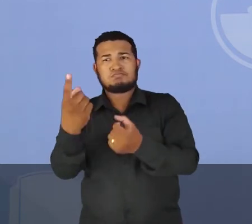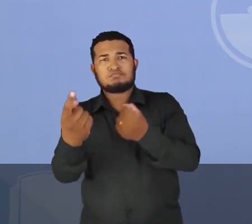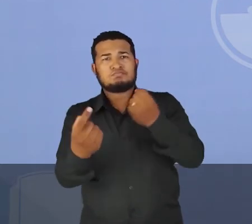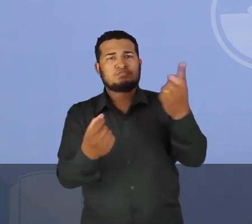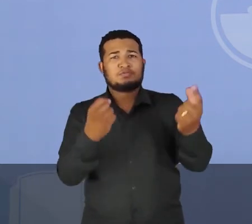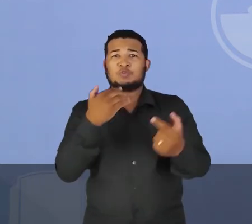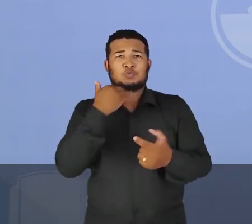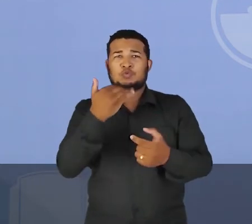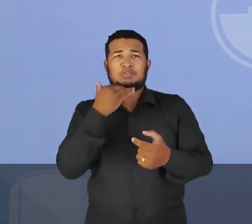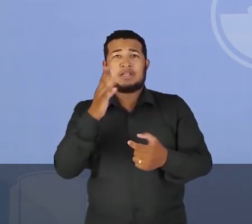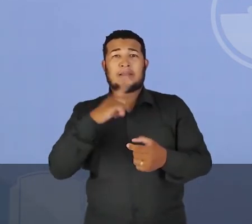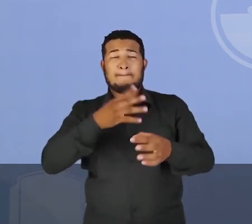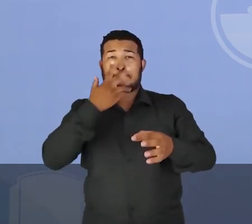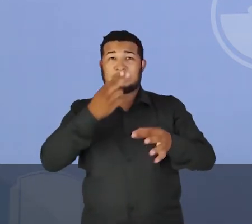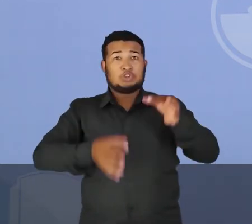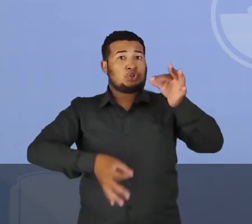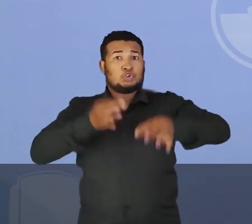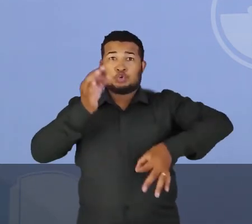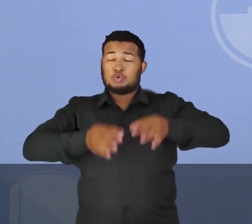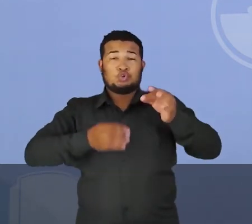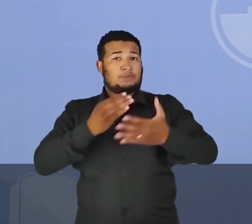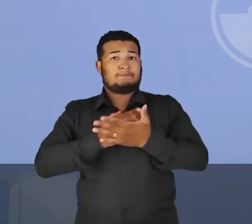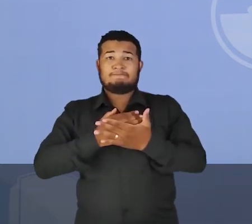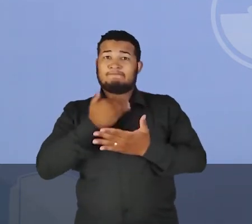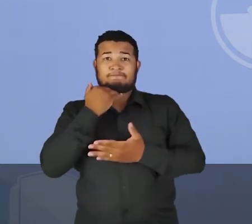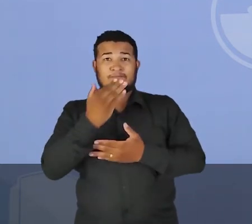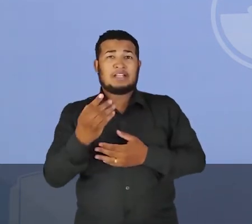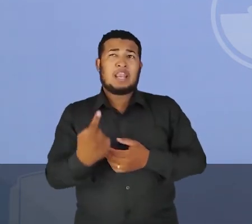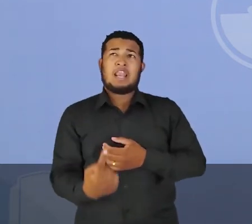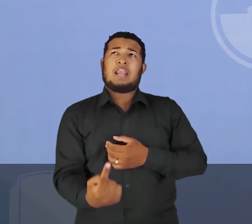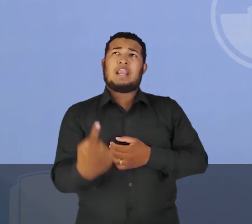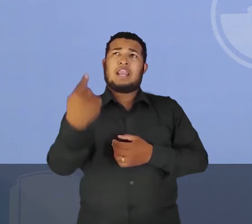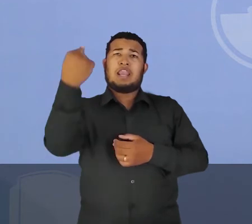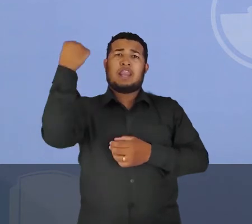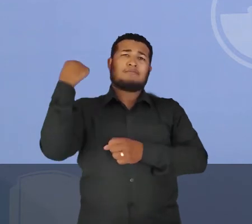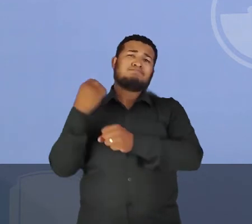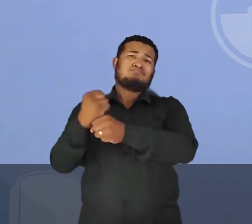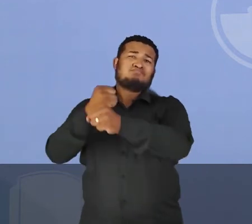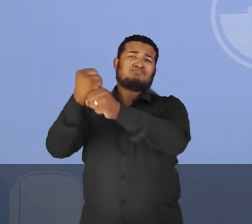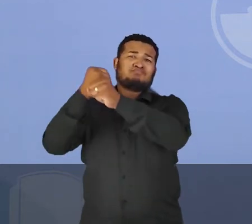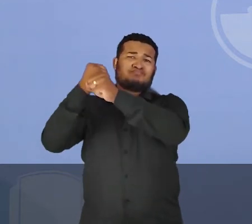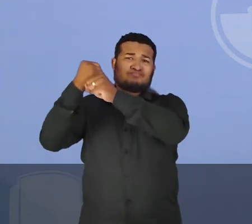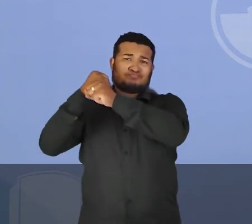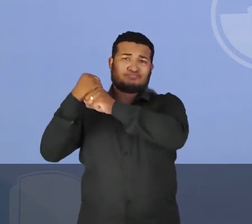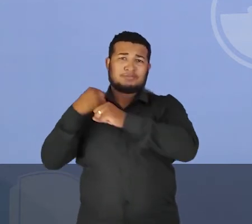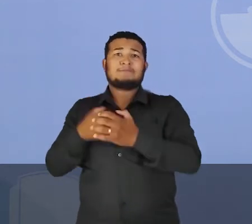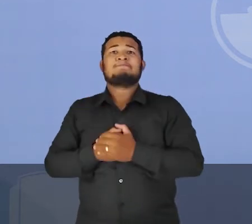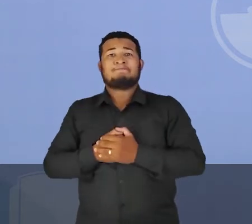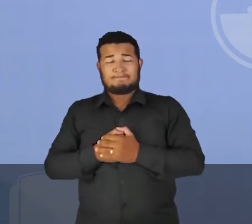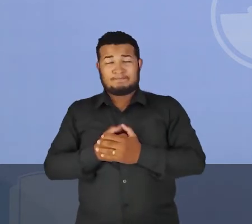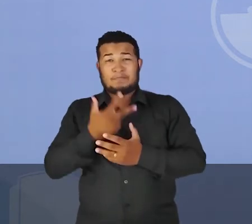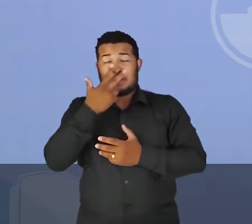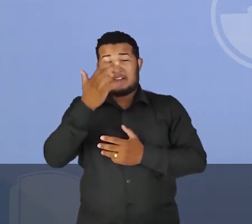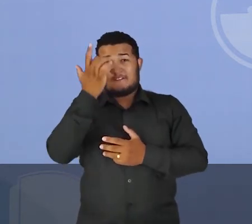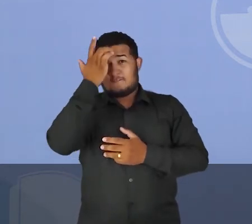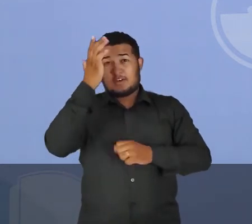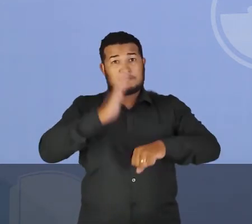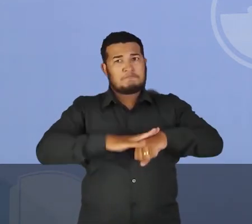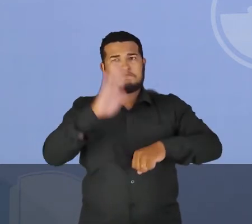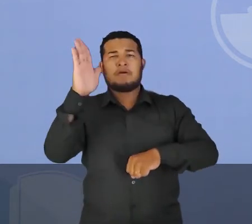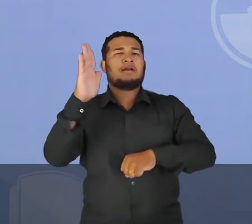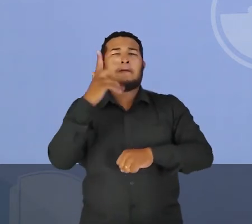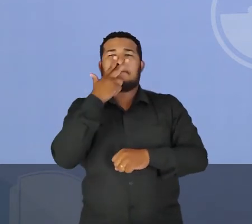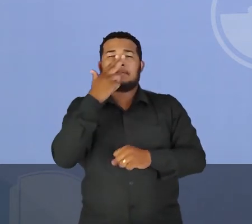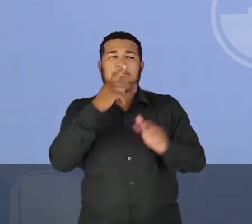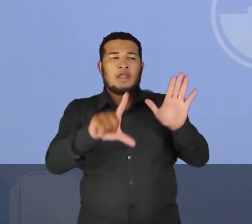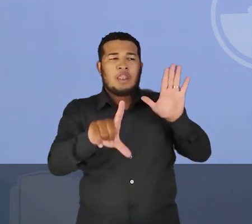para reparar uma injustiça que é secular. Isso vem desde lá de trás, né? E é muito mais fácil a gente mudar